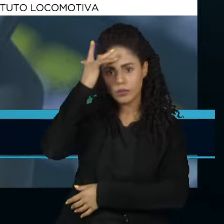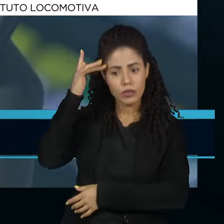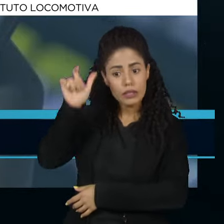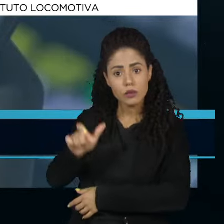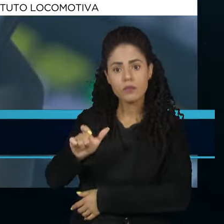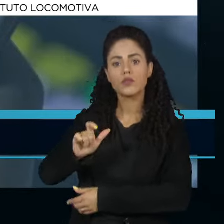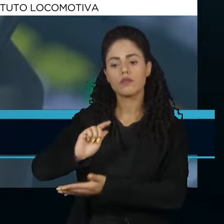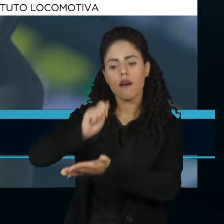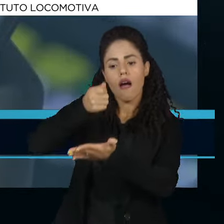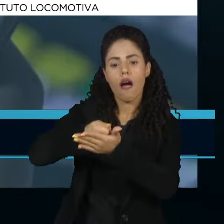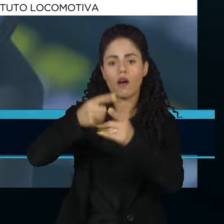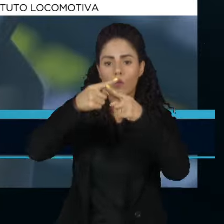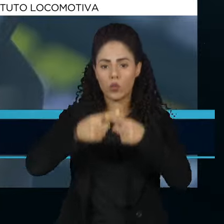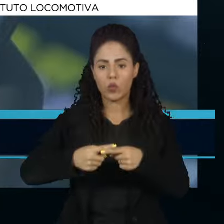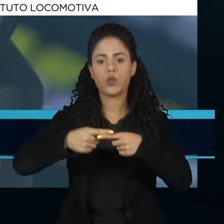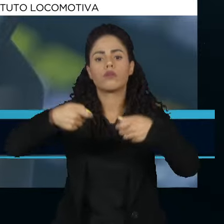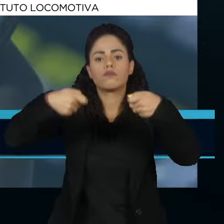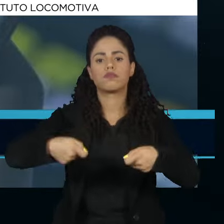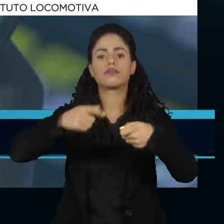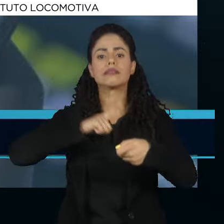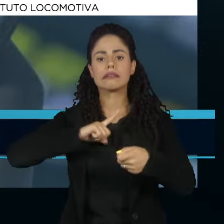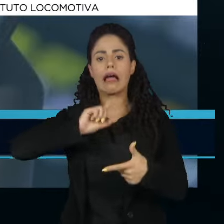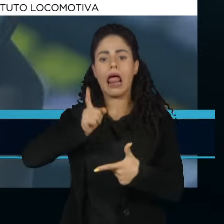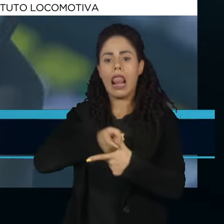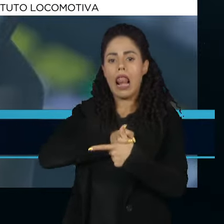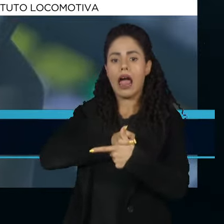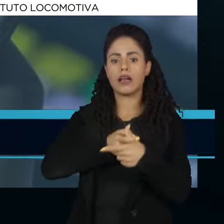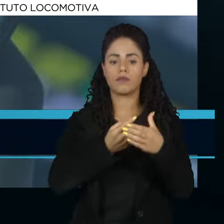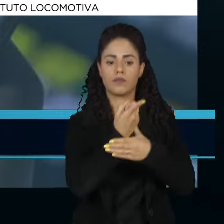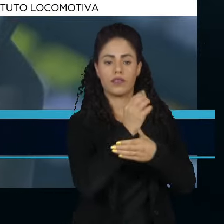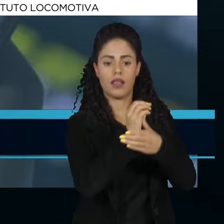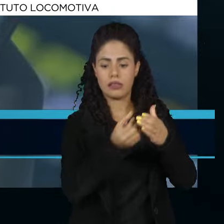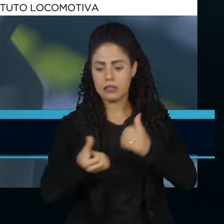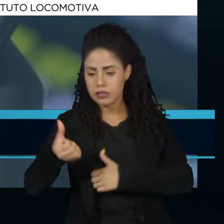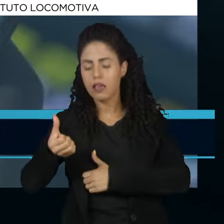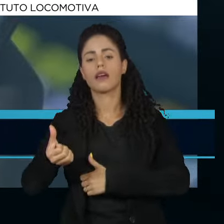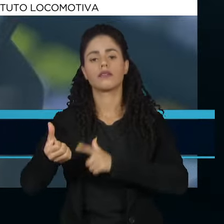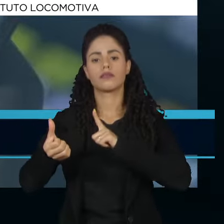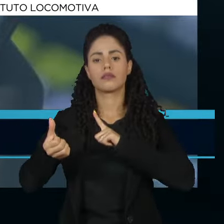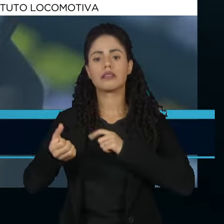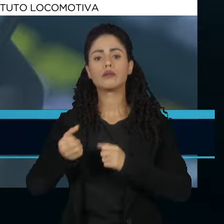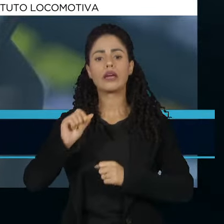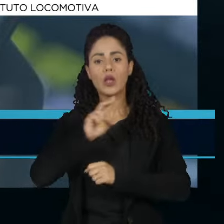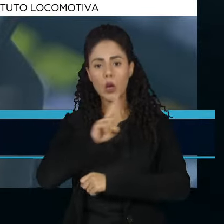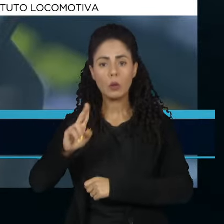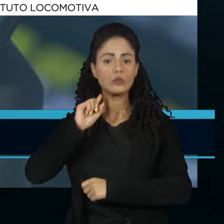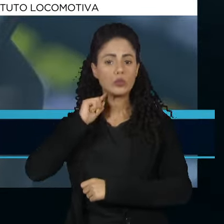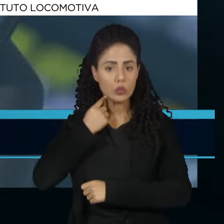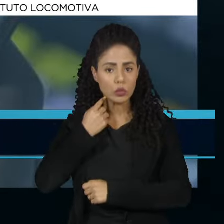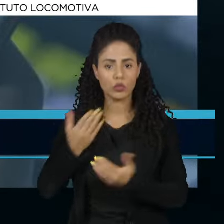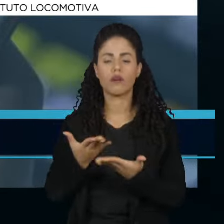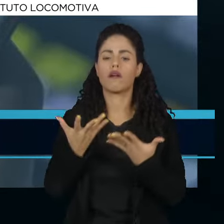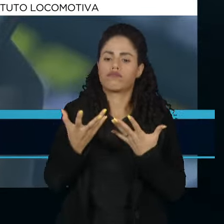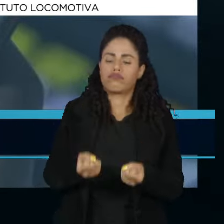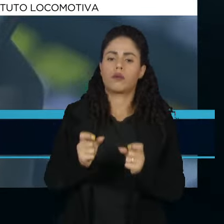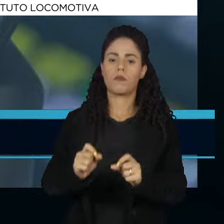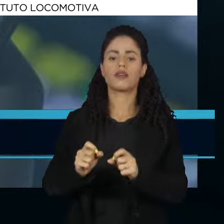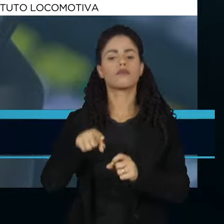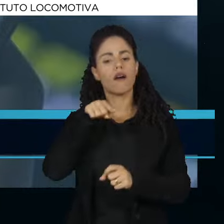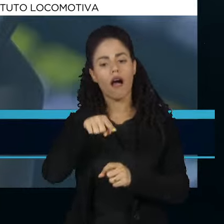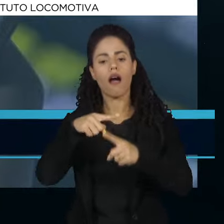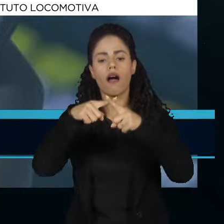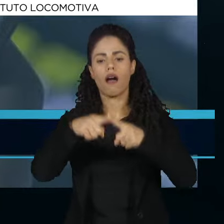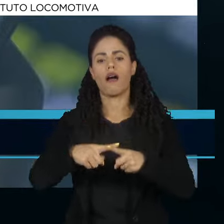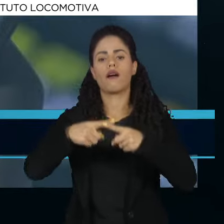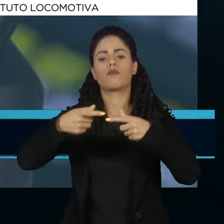que jogam T dívidas e seis em cada 10 estão com o nome sujo admitem que as betes